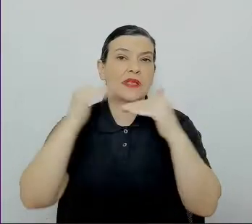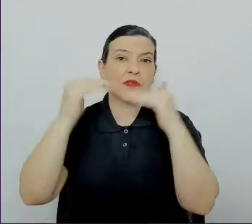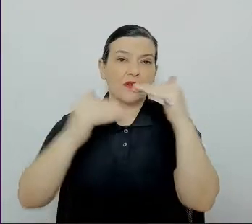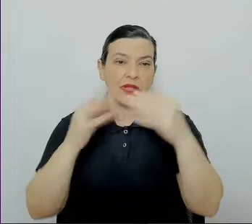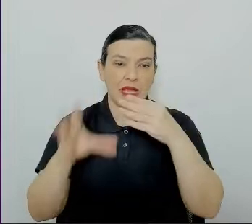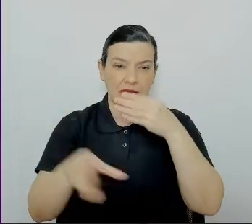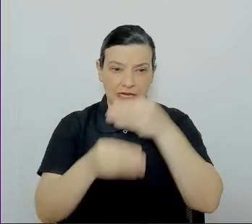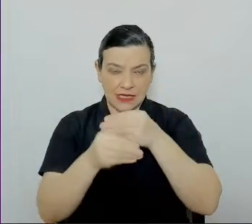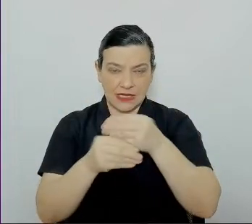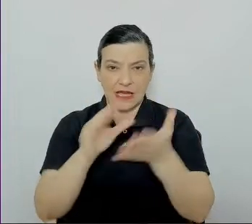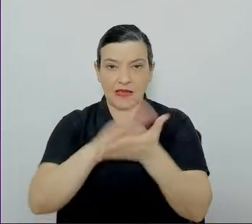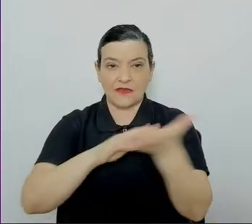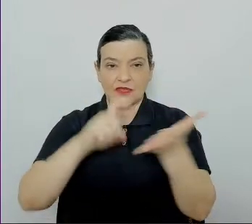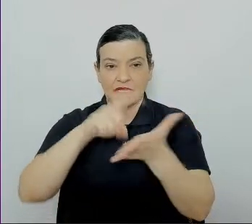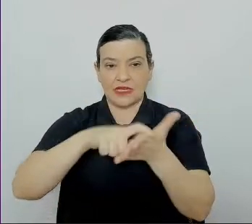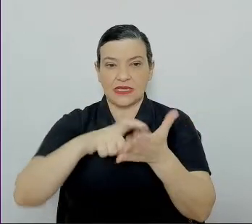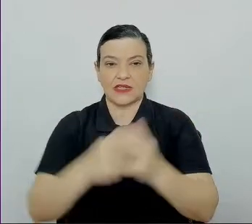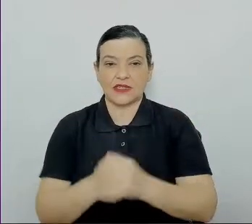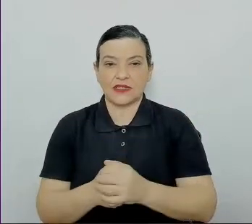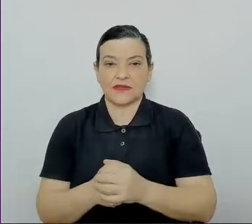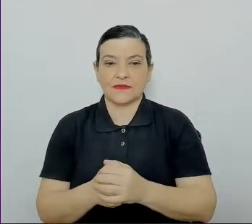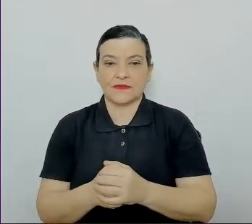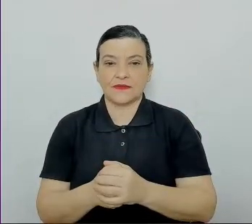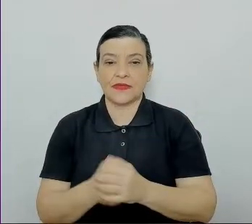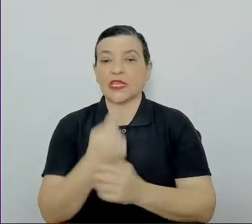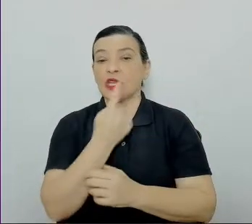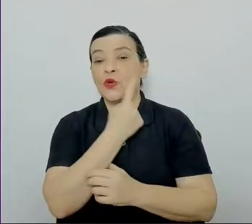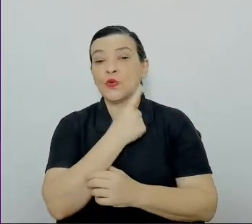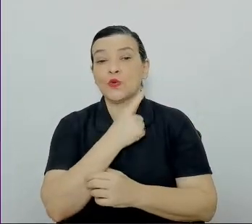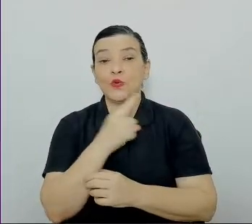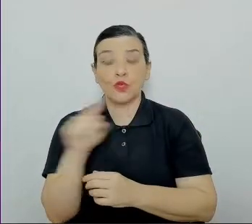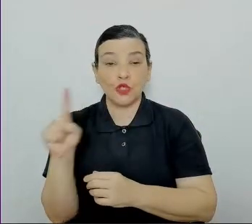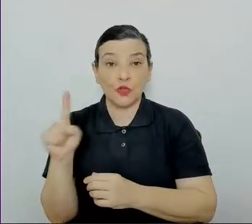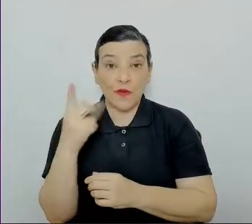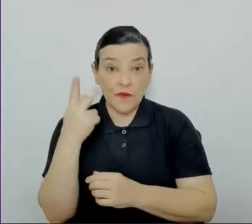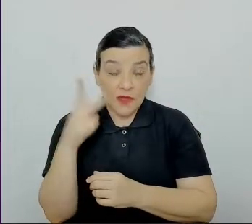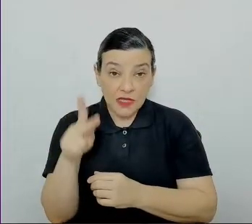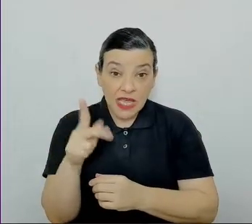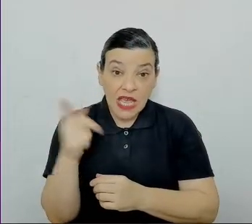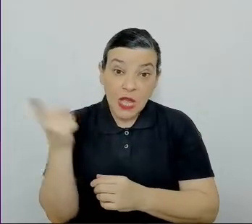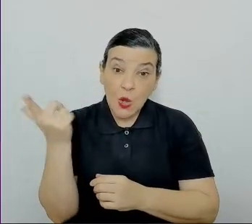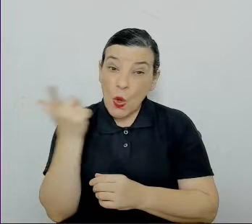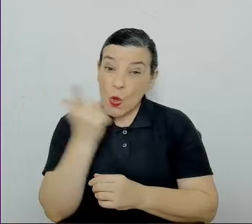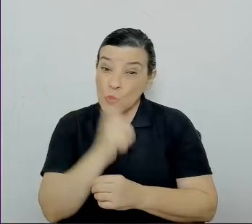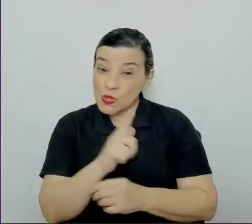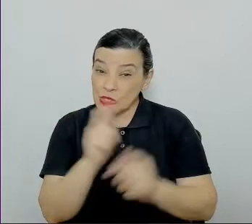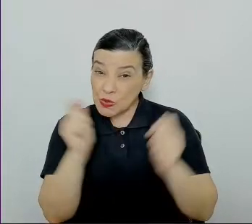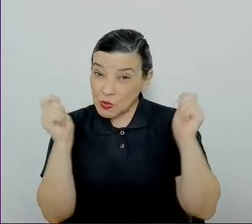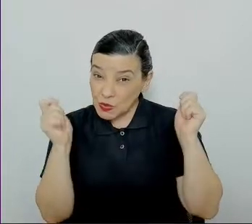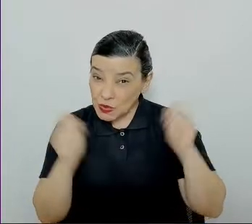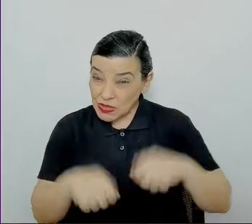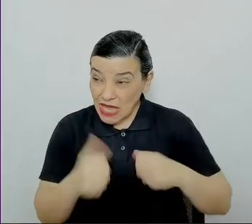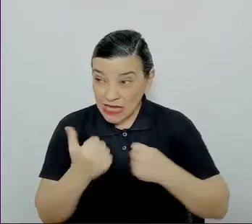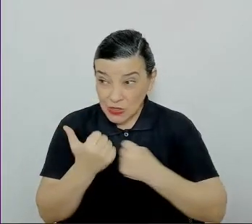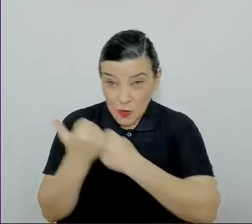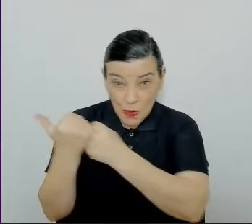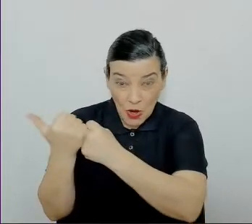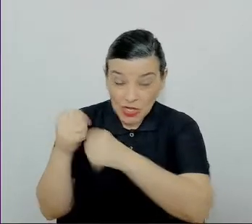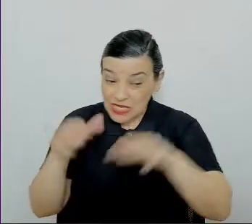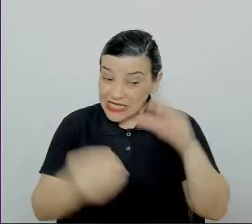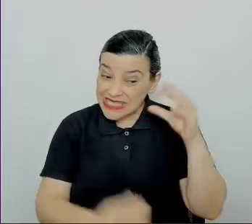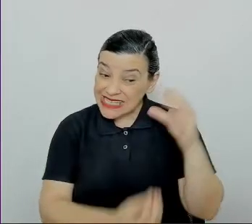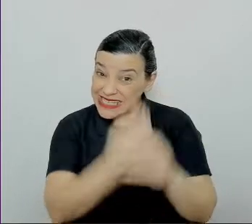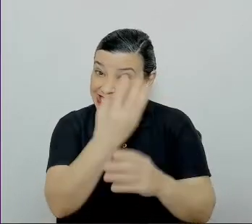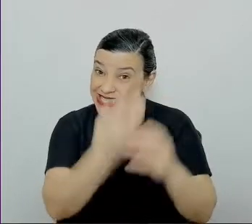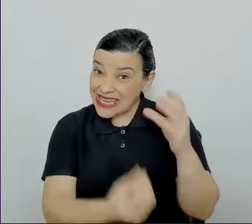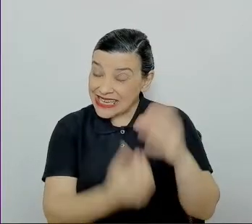funcionalidade? E por último, se for um sucesso, se a gente vai conseguir dar suporte, muitas vezes a gente cria coisas que, se der